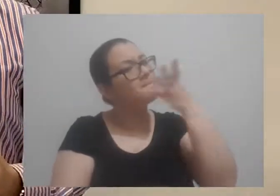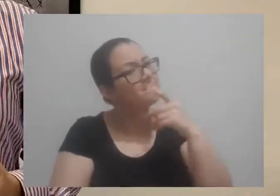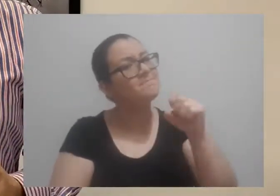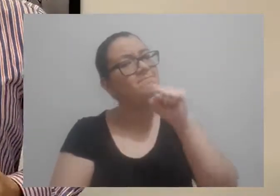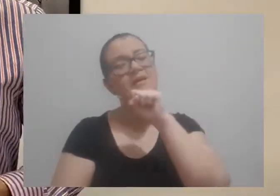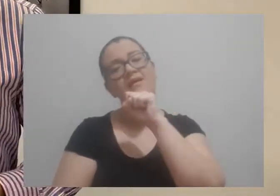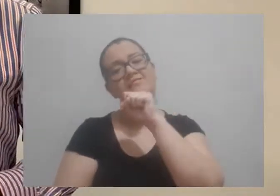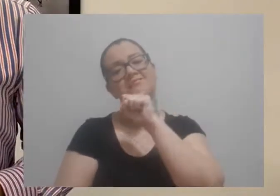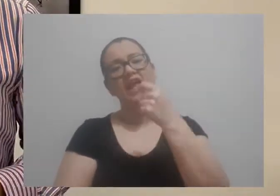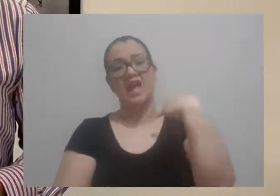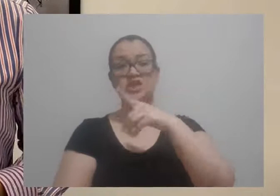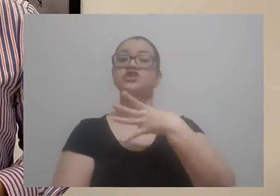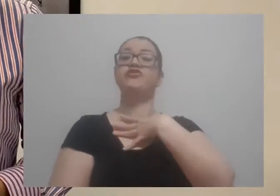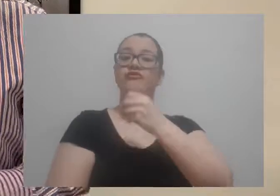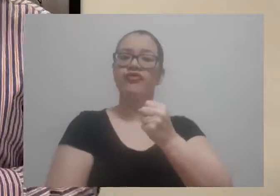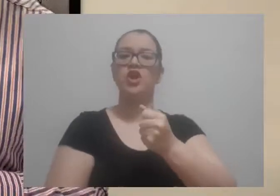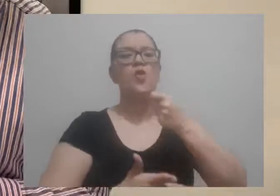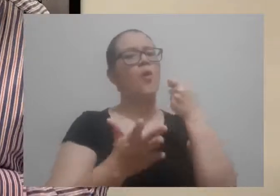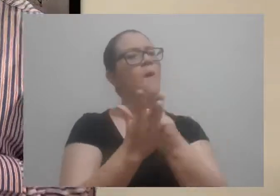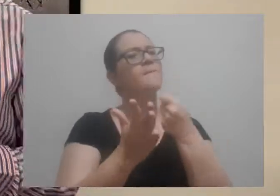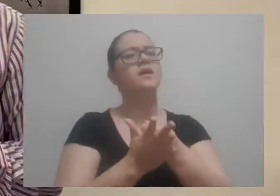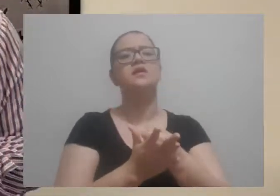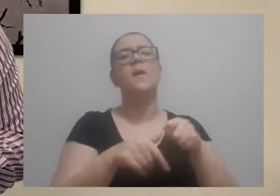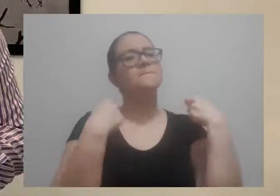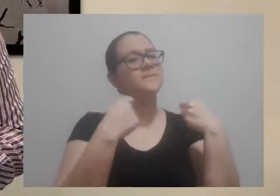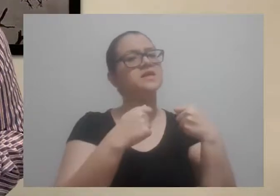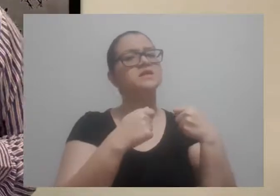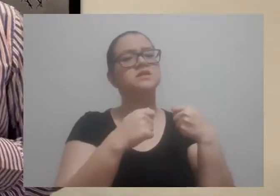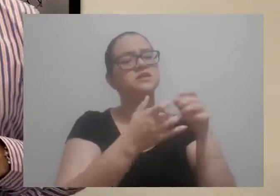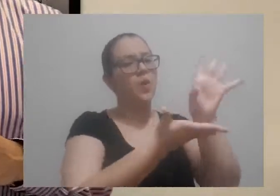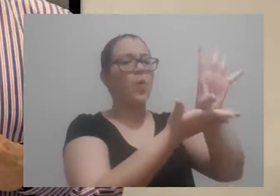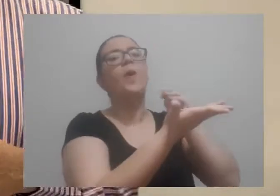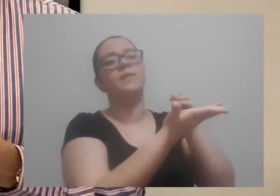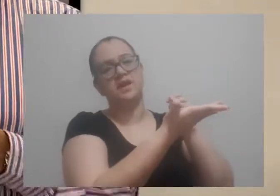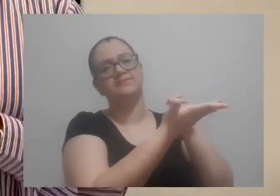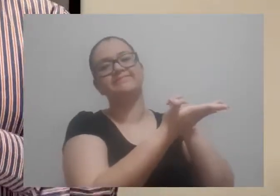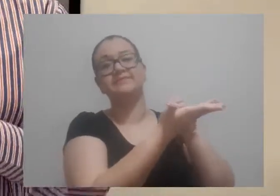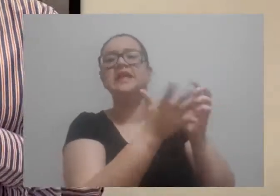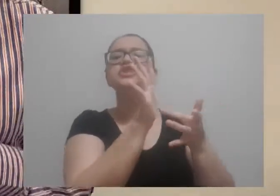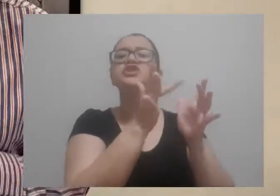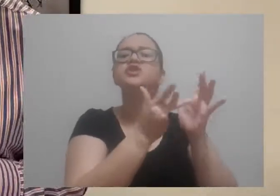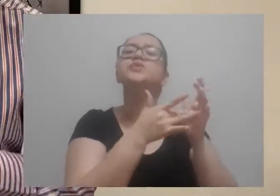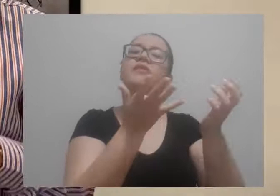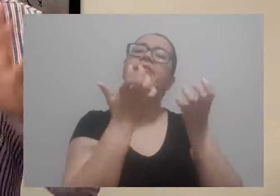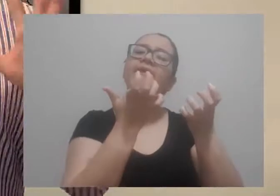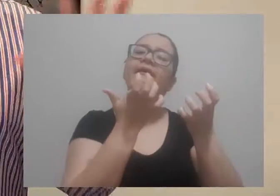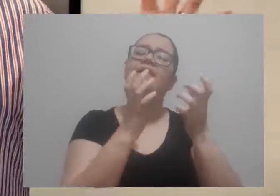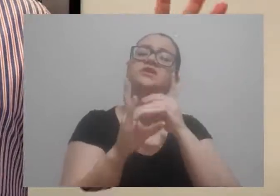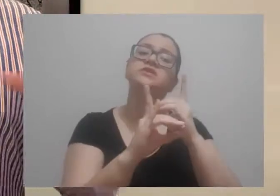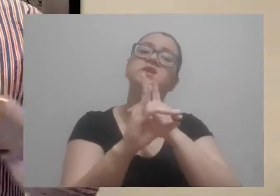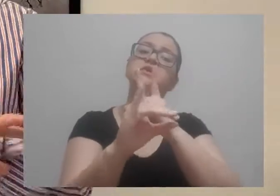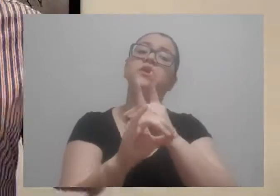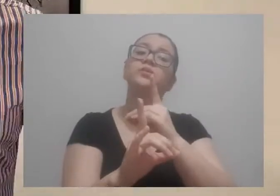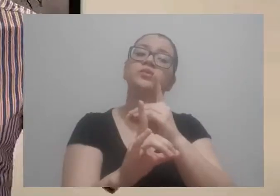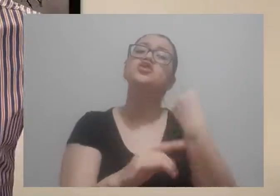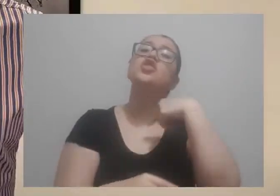obrigação de agir como Ele agiu. O que Ele espera de seus discípulos? O que Jesus espera de nós é que façamos exatamente aquelas